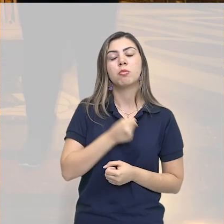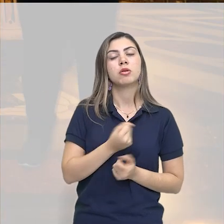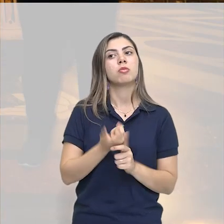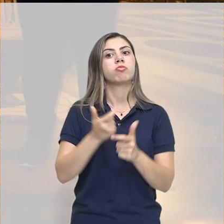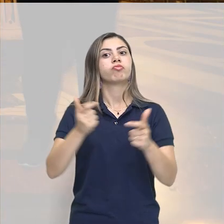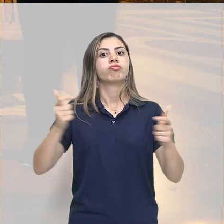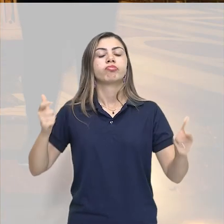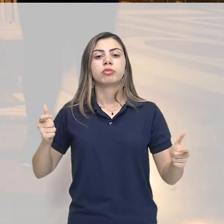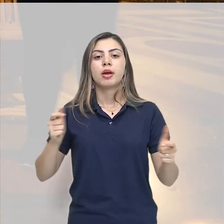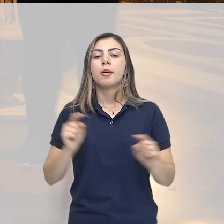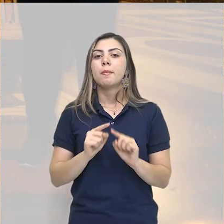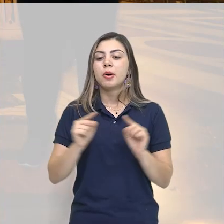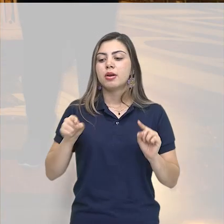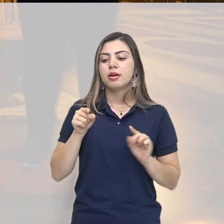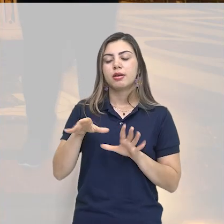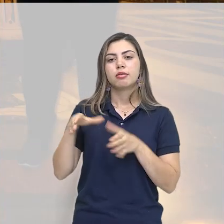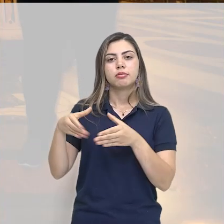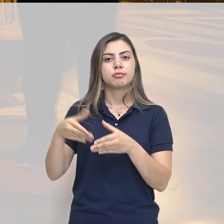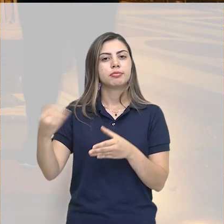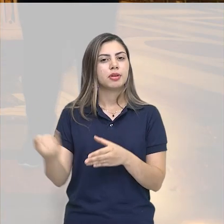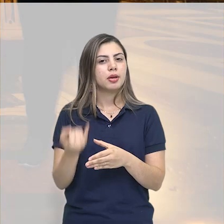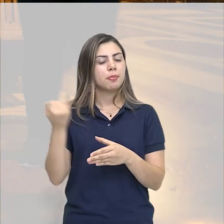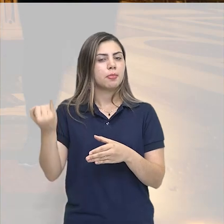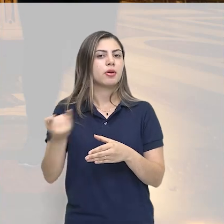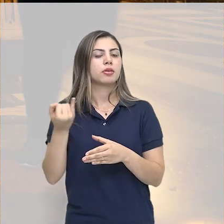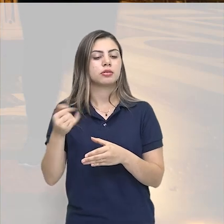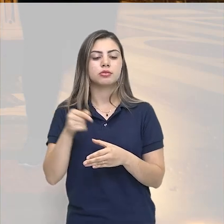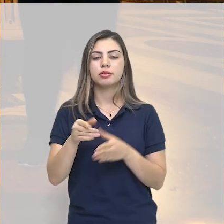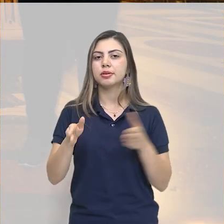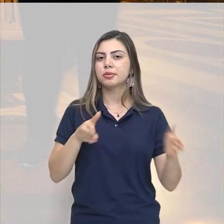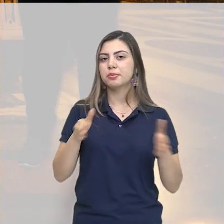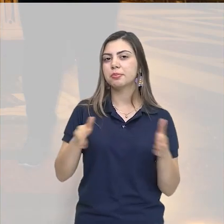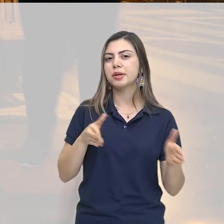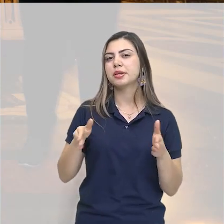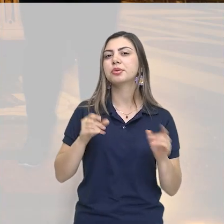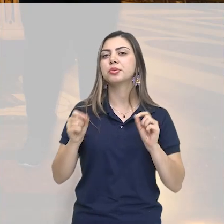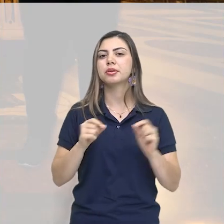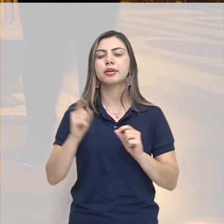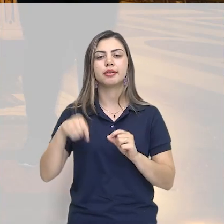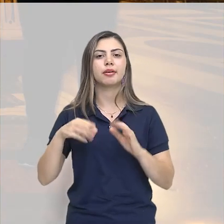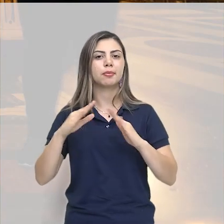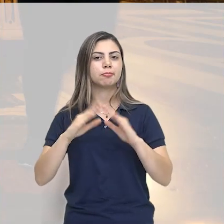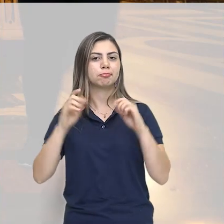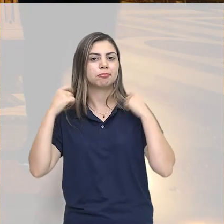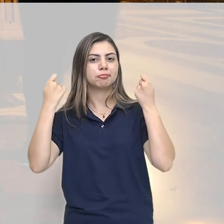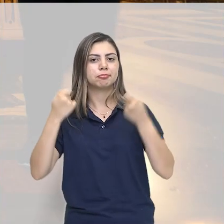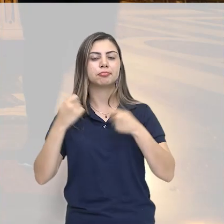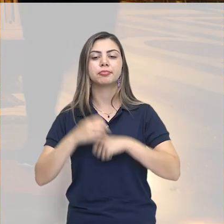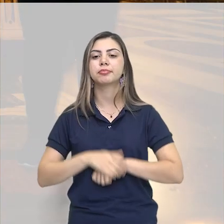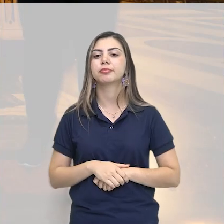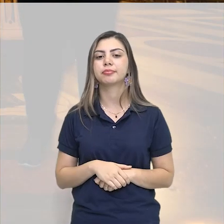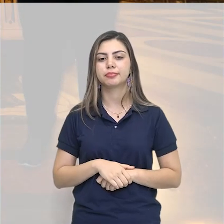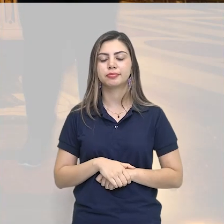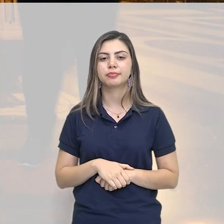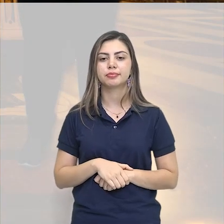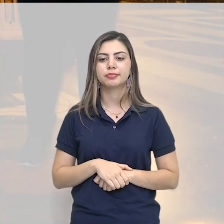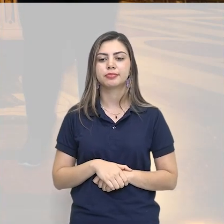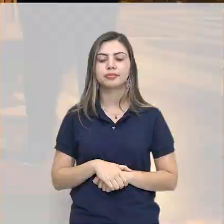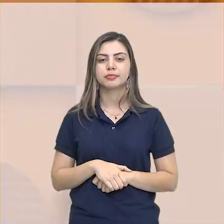exagerado. Mas a ordem ela é importante dentro desse sistema dos monastérios.